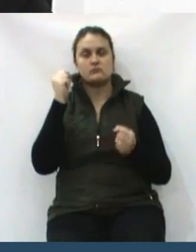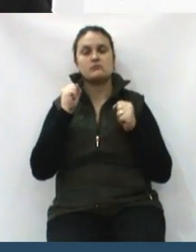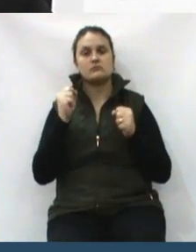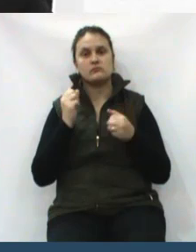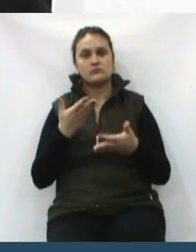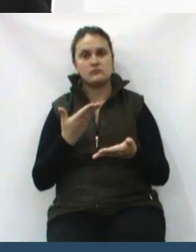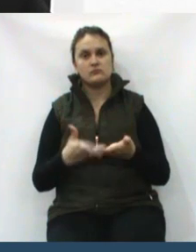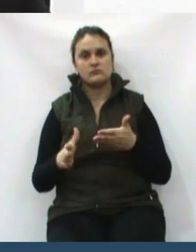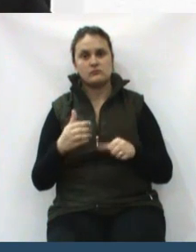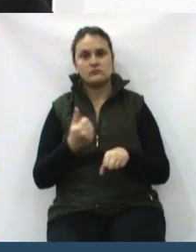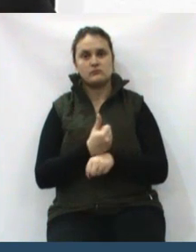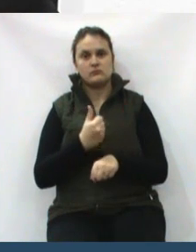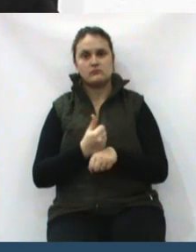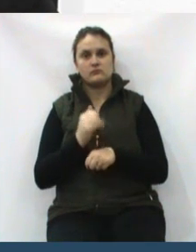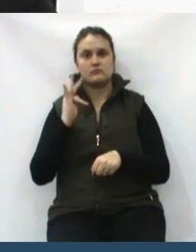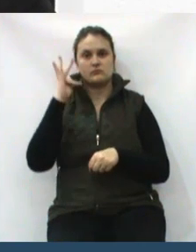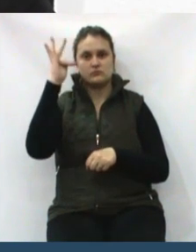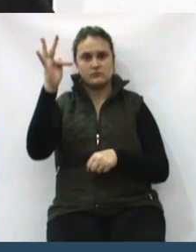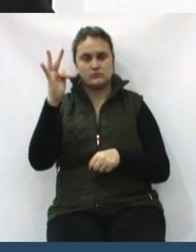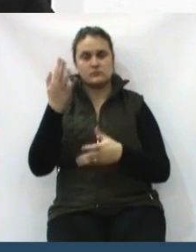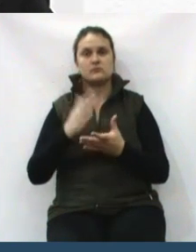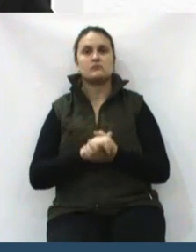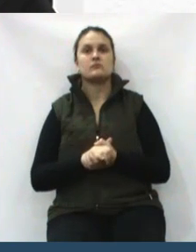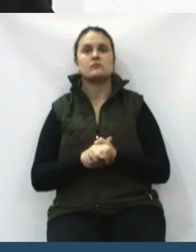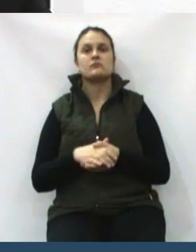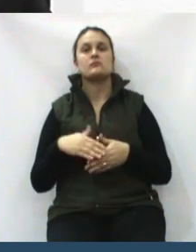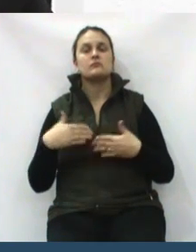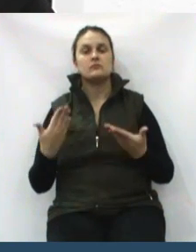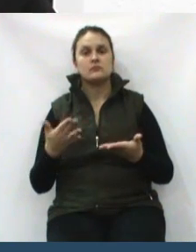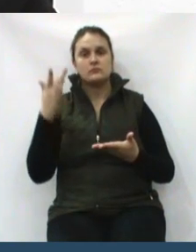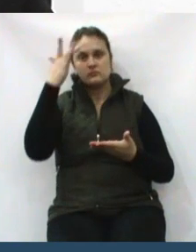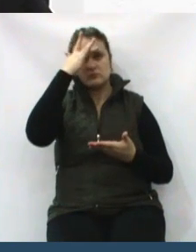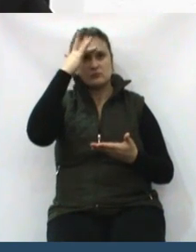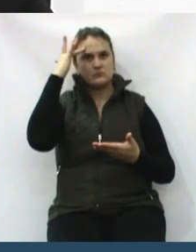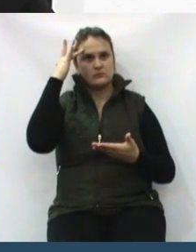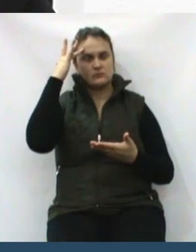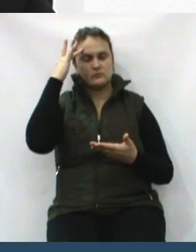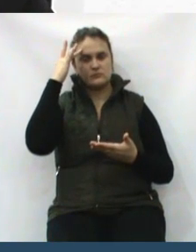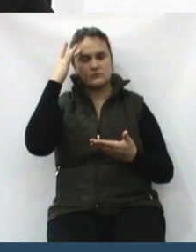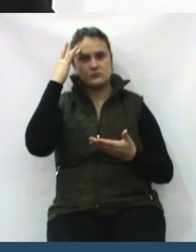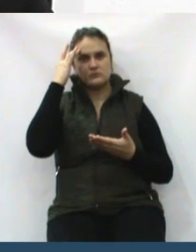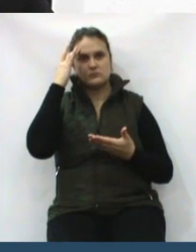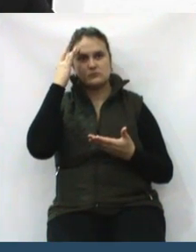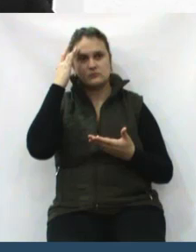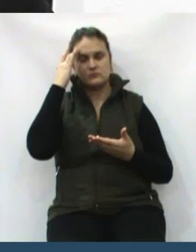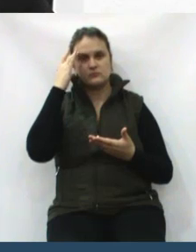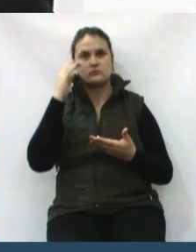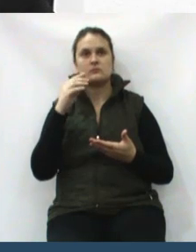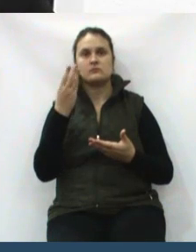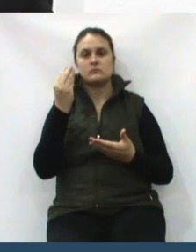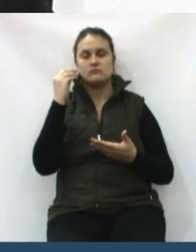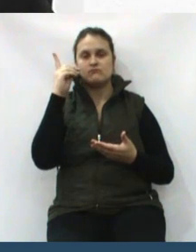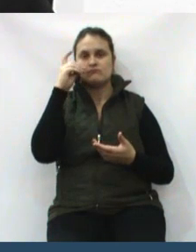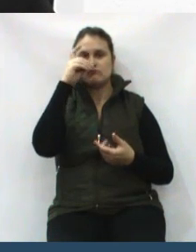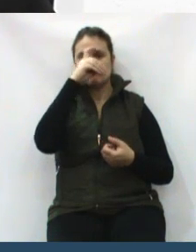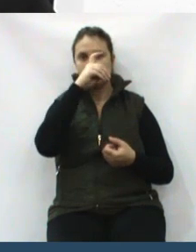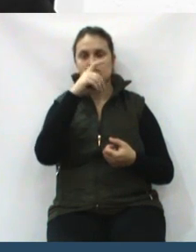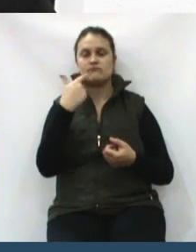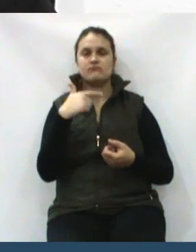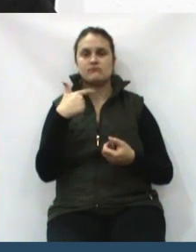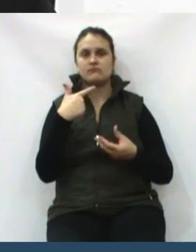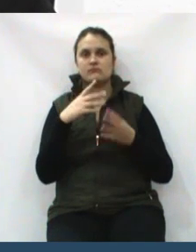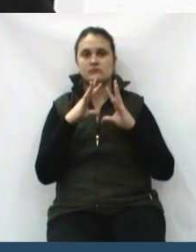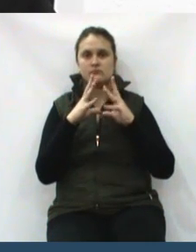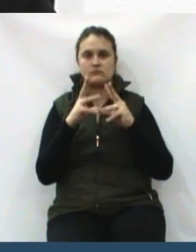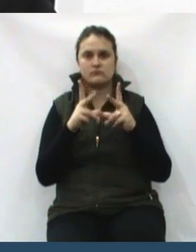uma carreira e perder suas aposentadorias. E esses, com raras exceções, não passam